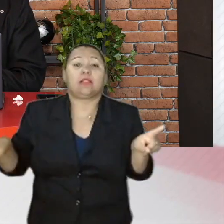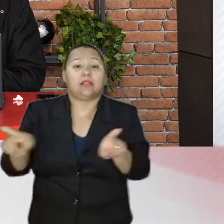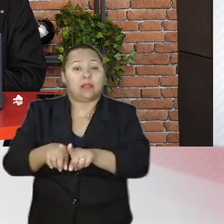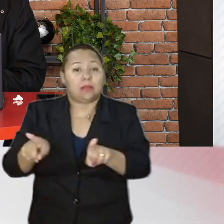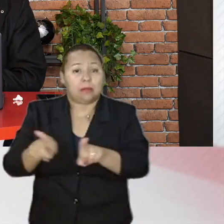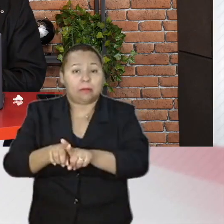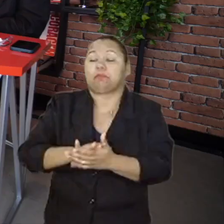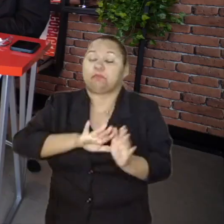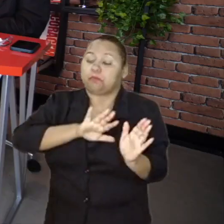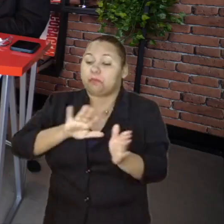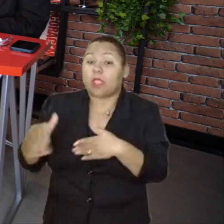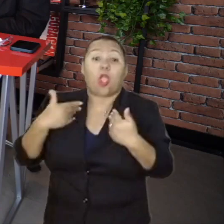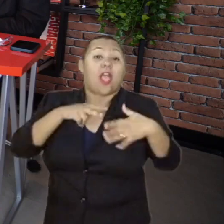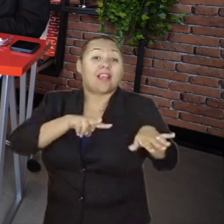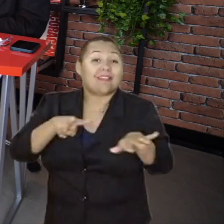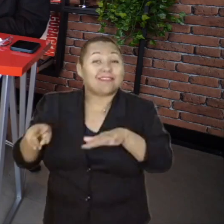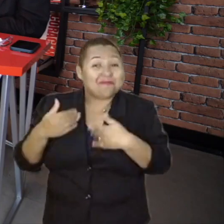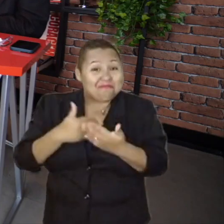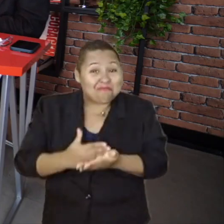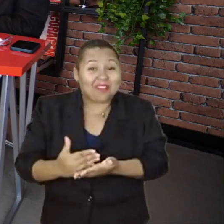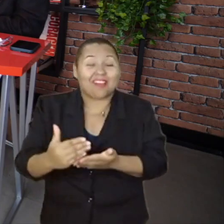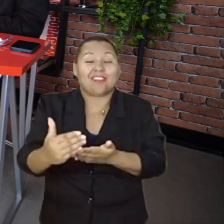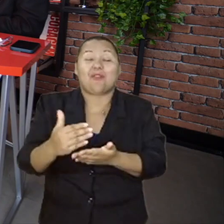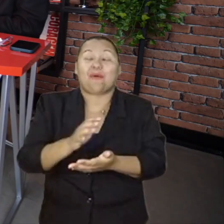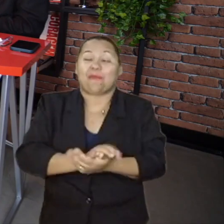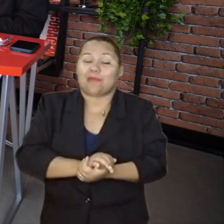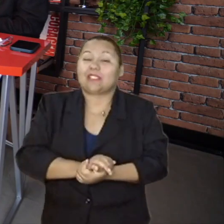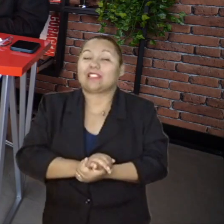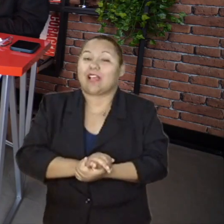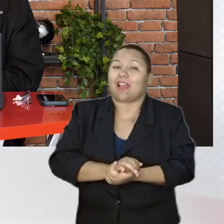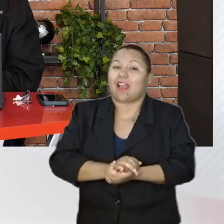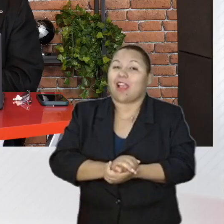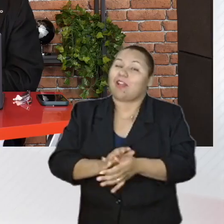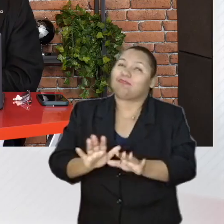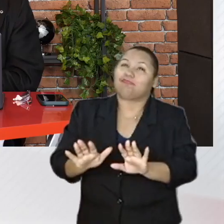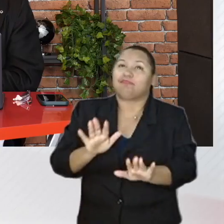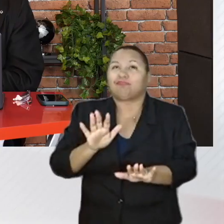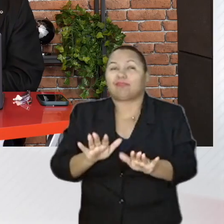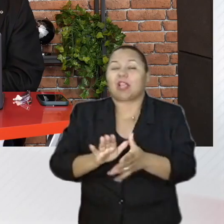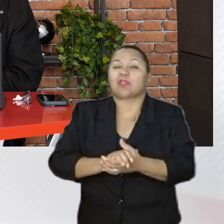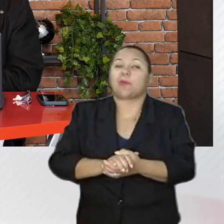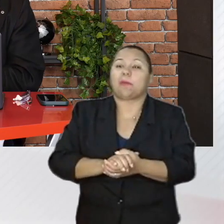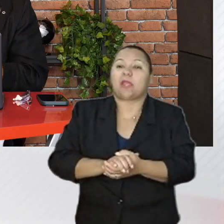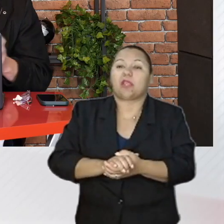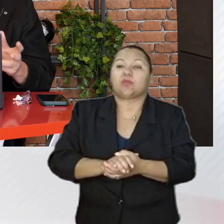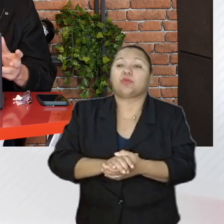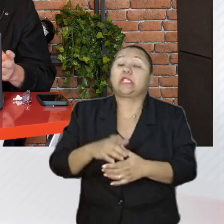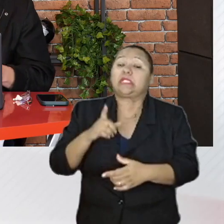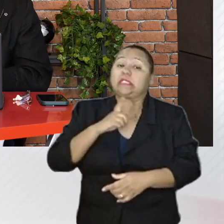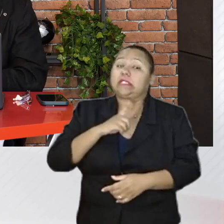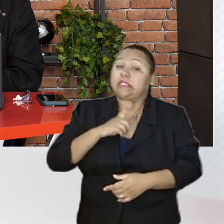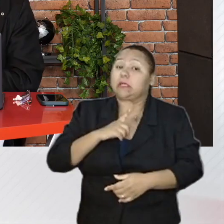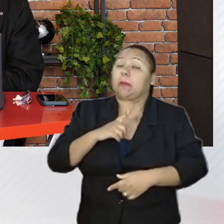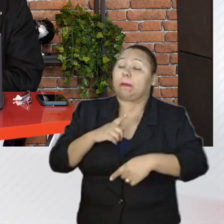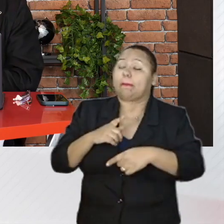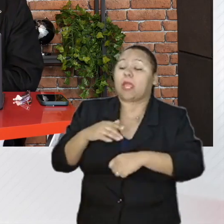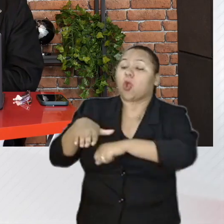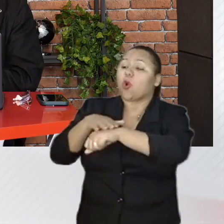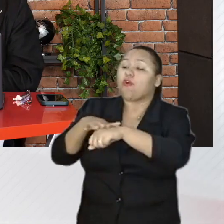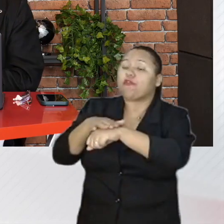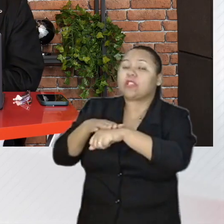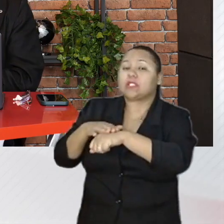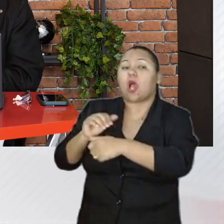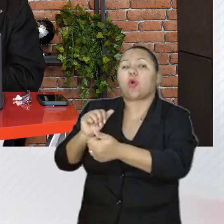Minha Casa Minha Vida. E vamos começar essa semana, provavelmente nós vamos começar a ouvir também agora os jogadores. Começamos, né, ouvindo